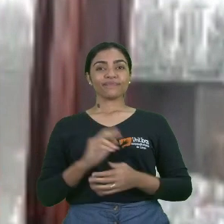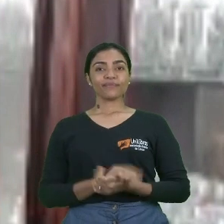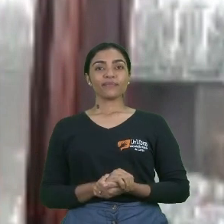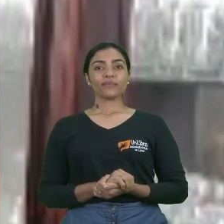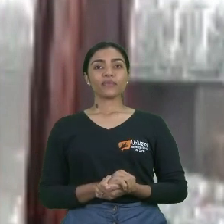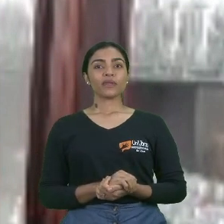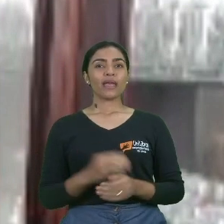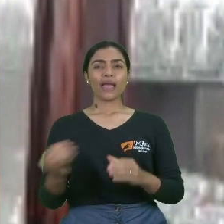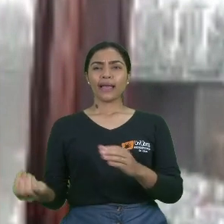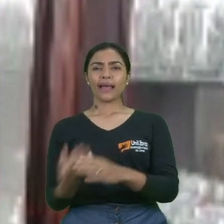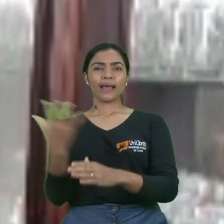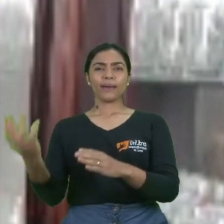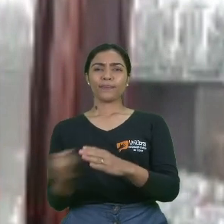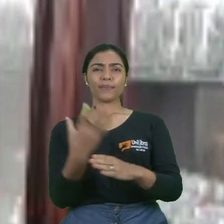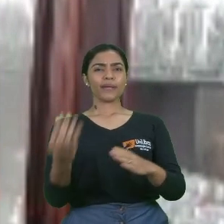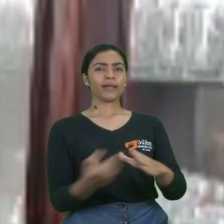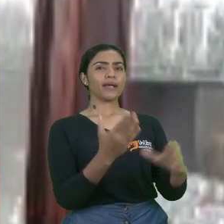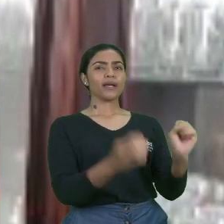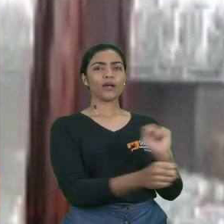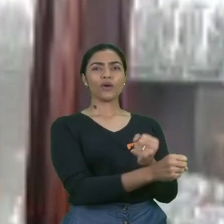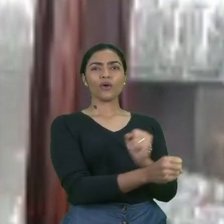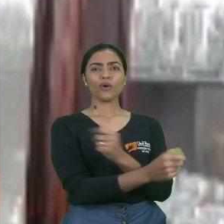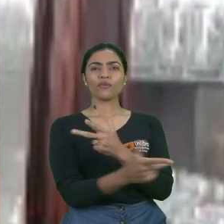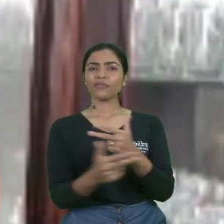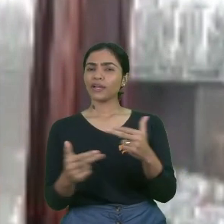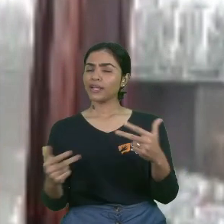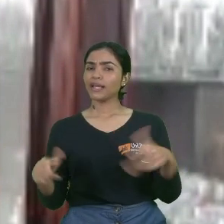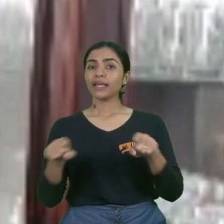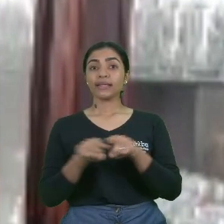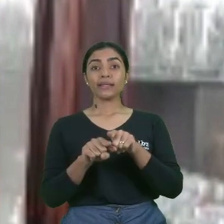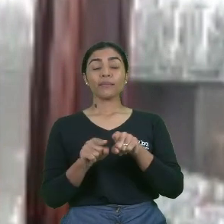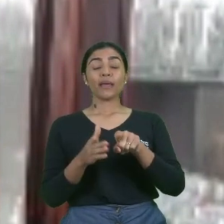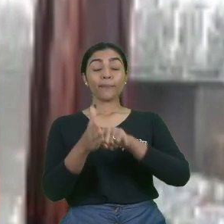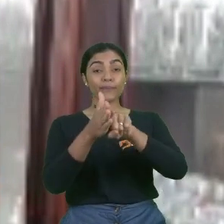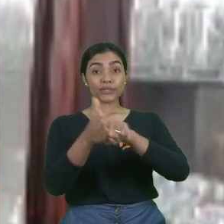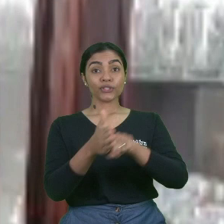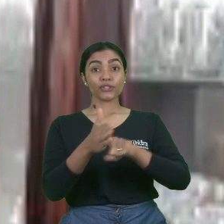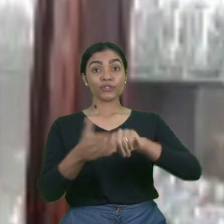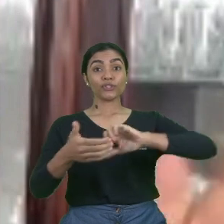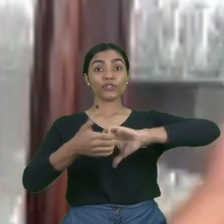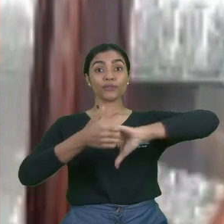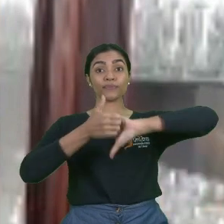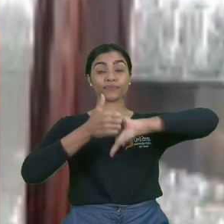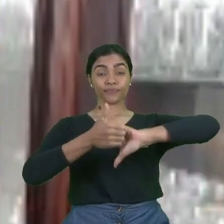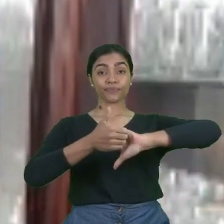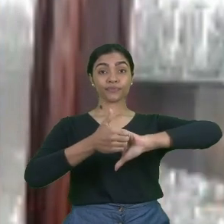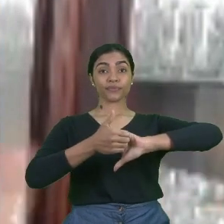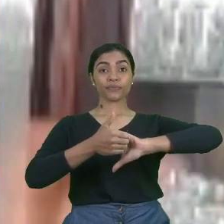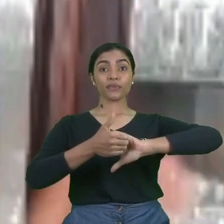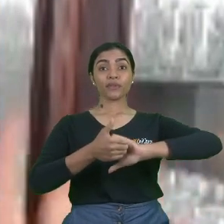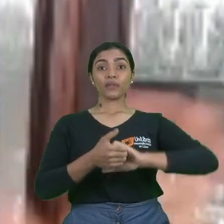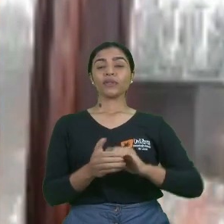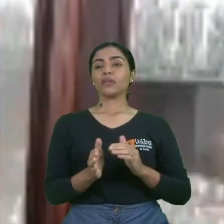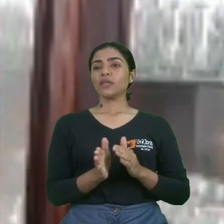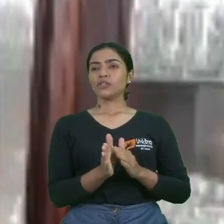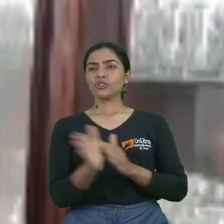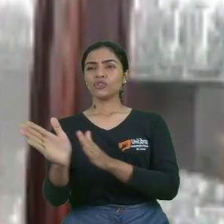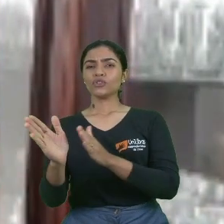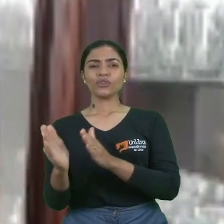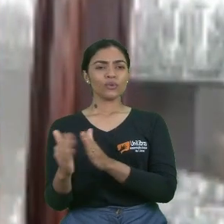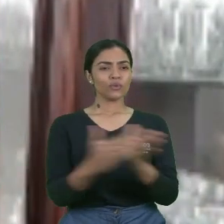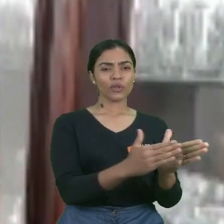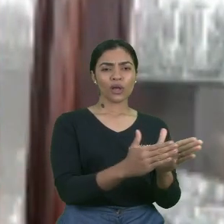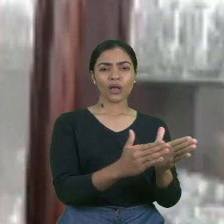muita sol muitas pesquisas comprovando dessa geração para outra para outras